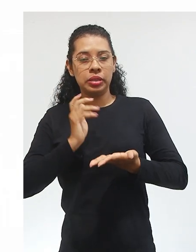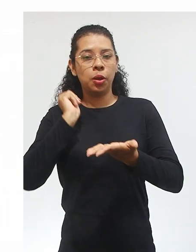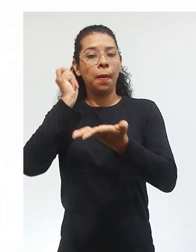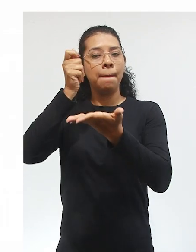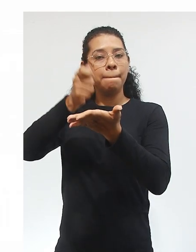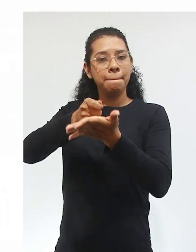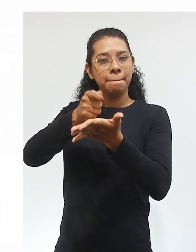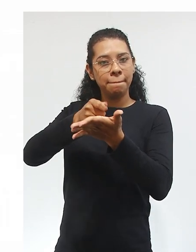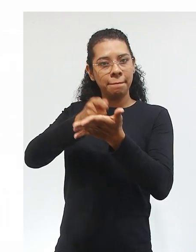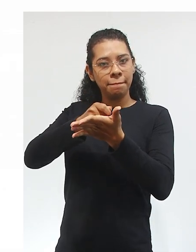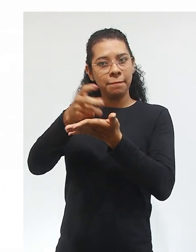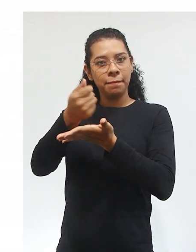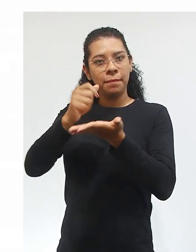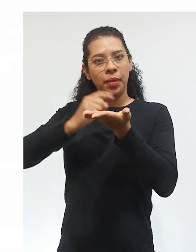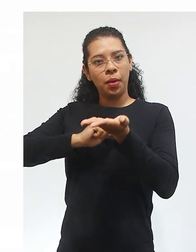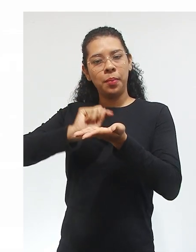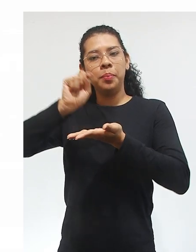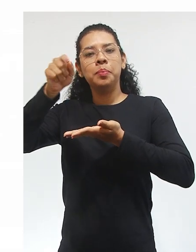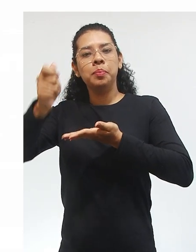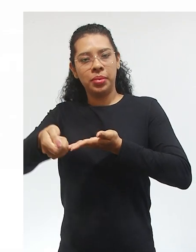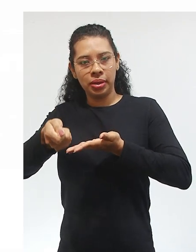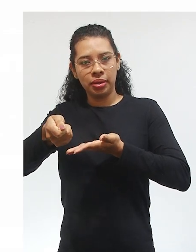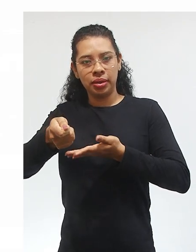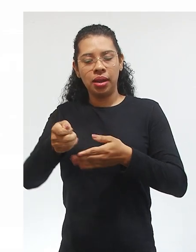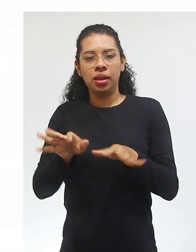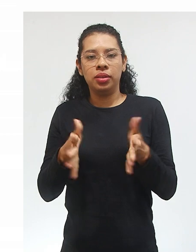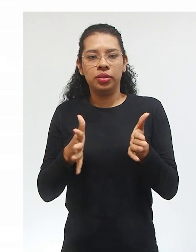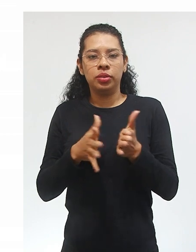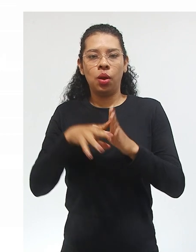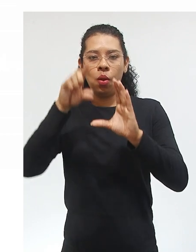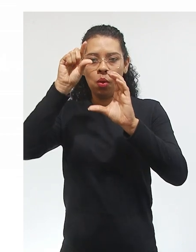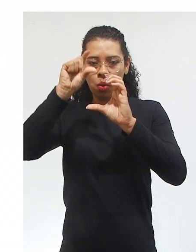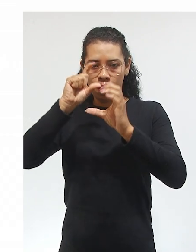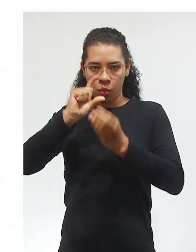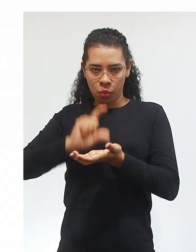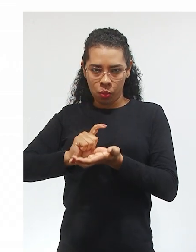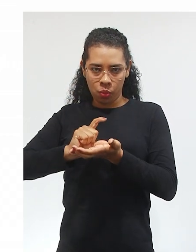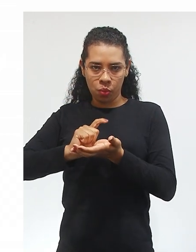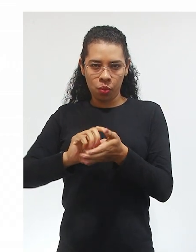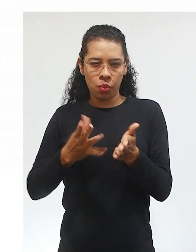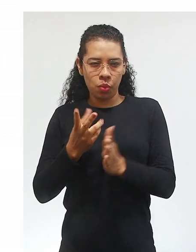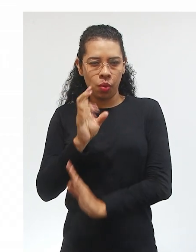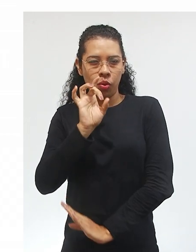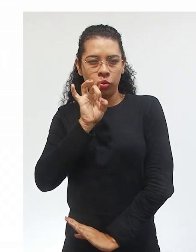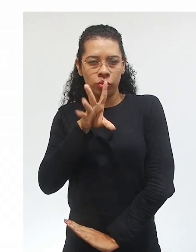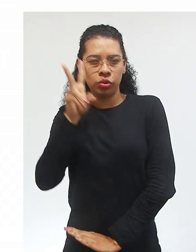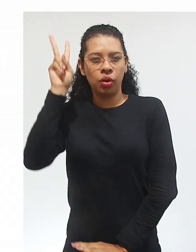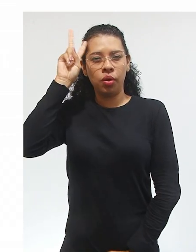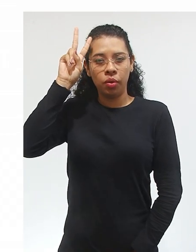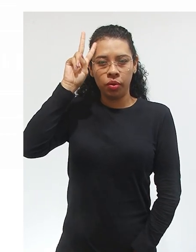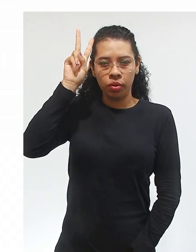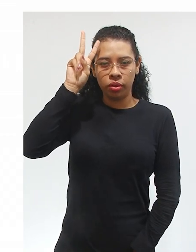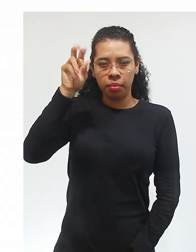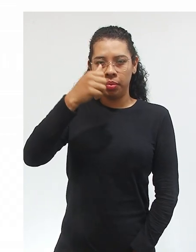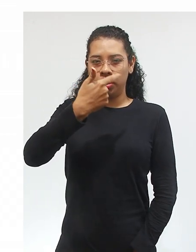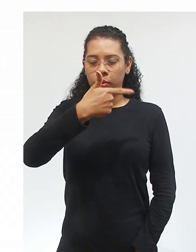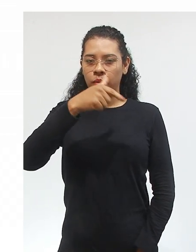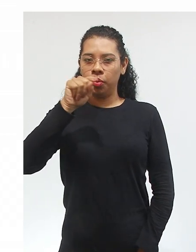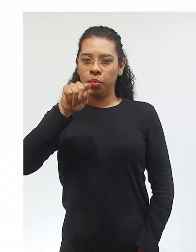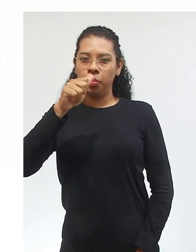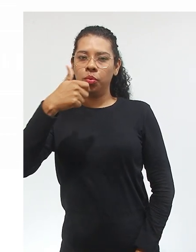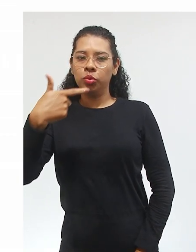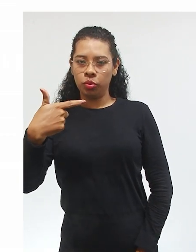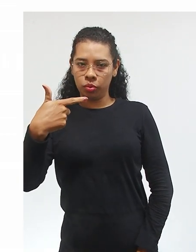meu caixa, ou seja, eu tenho que lançar crédito, que é como eu dou baixa. Gente, isso aqui é só rememoração lá do quê? Da unidade